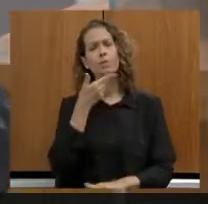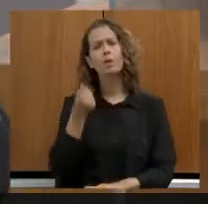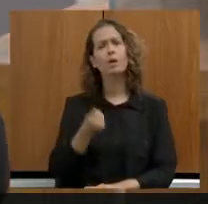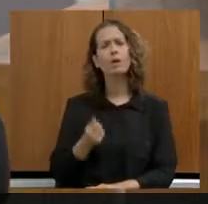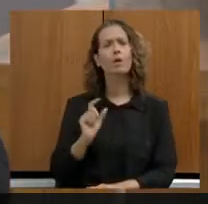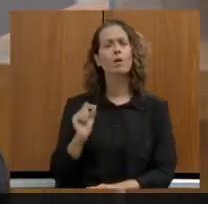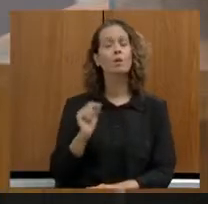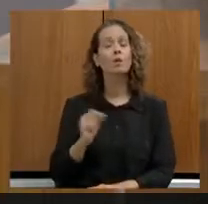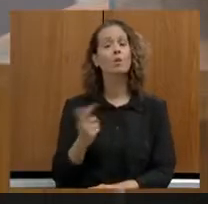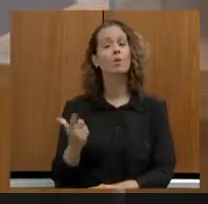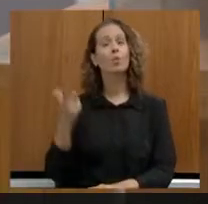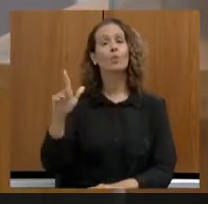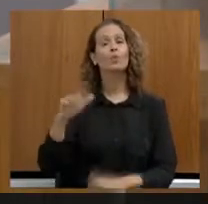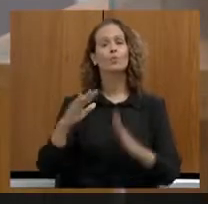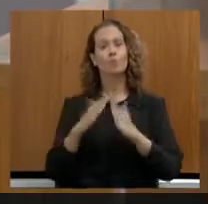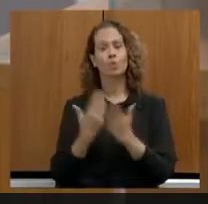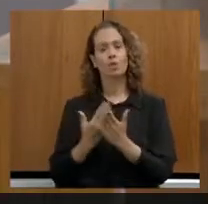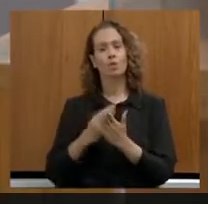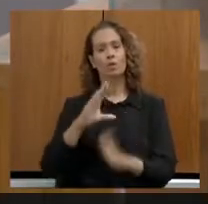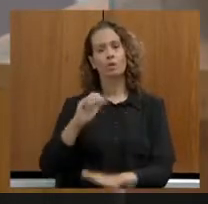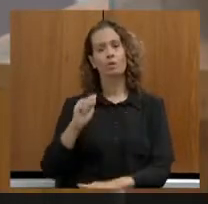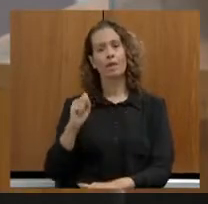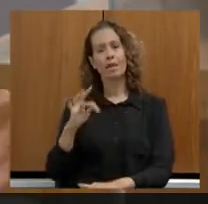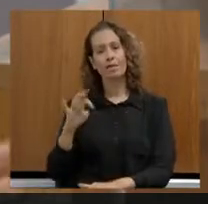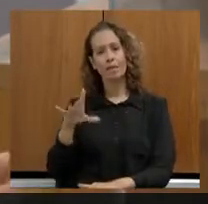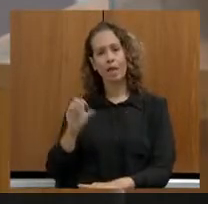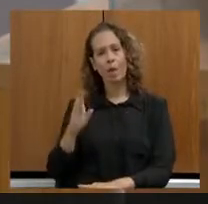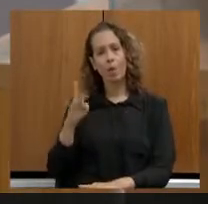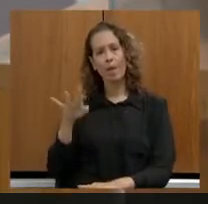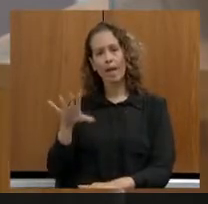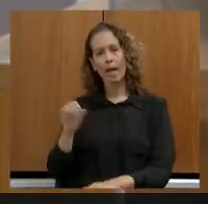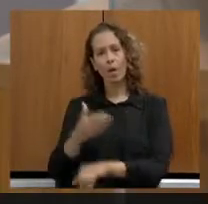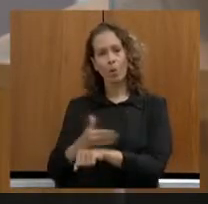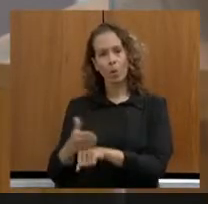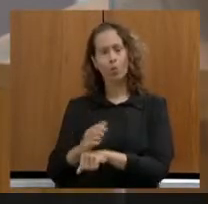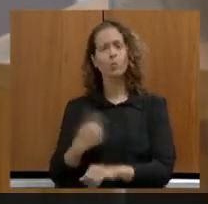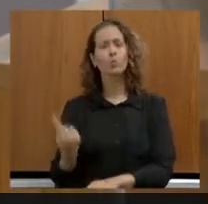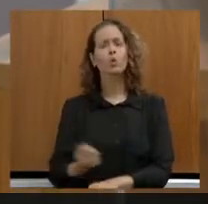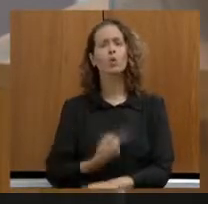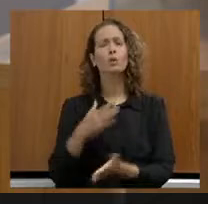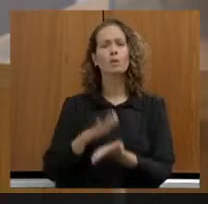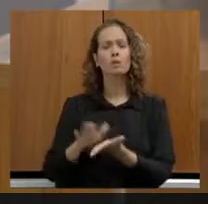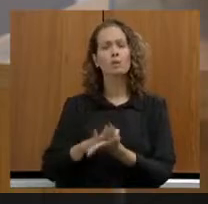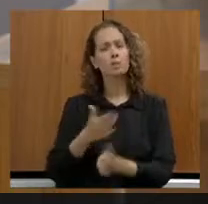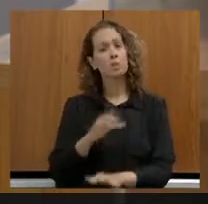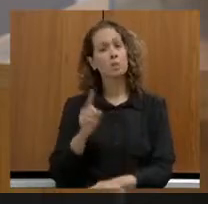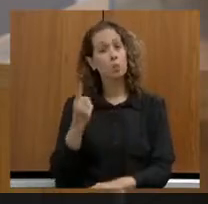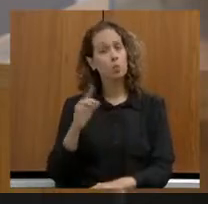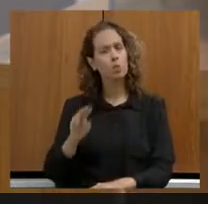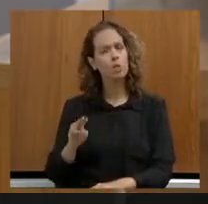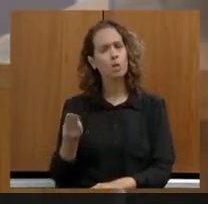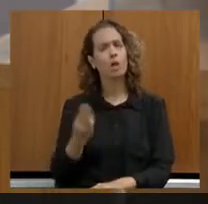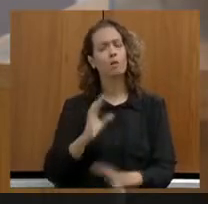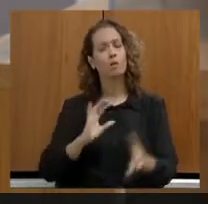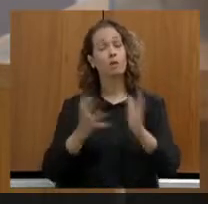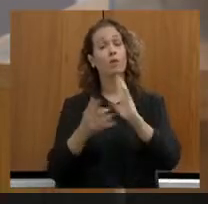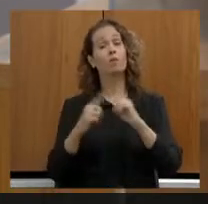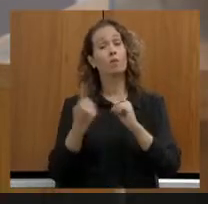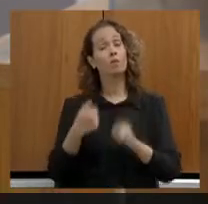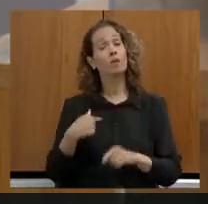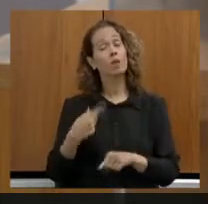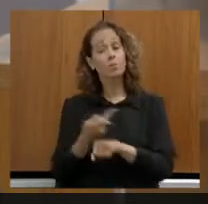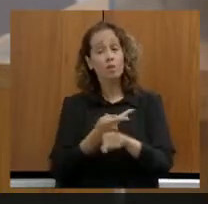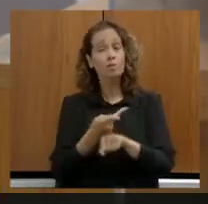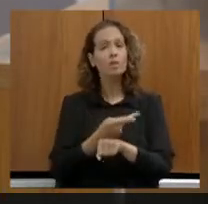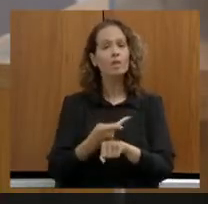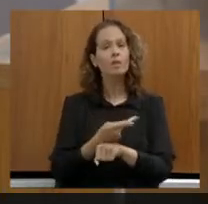seria o outro que é o Colégio Castelo Branco que seria fantástico nos gastaremos aí em torno de um milhão na reforma mas eu iria buscar esse